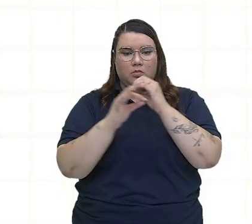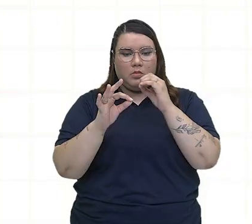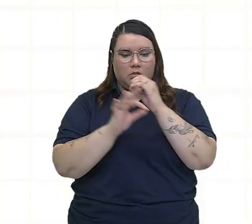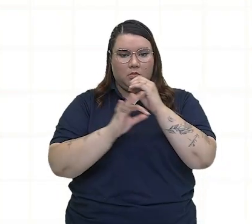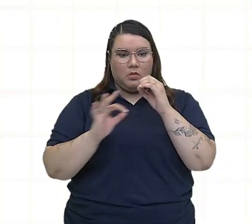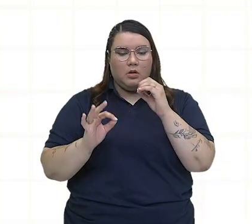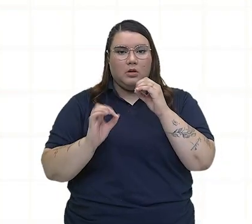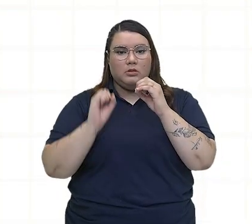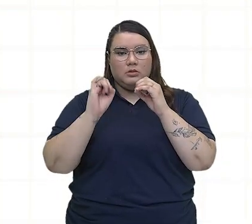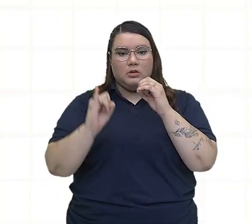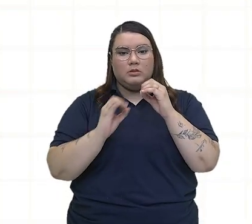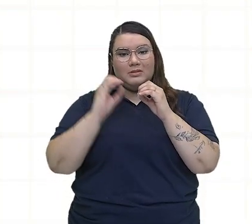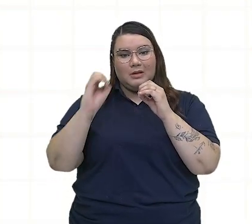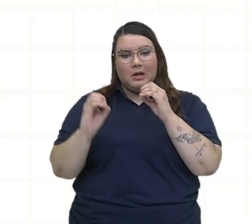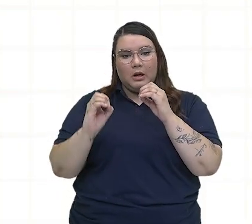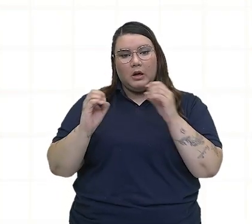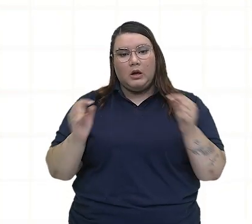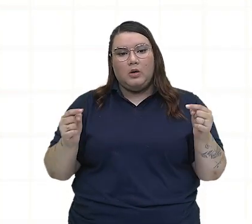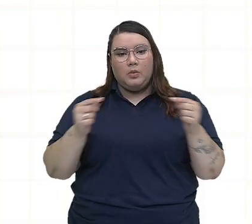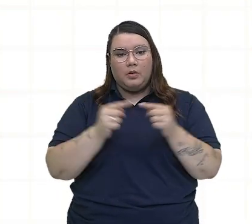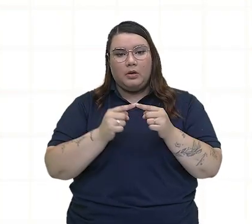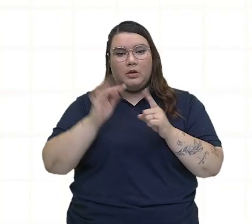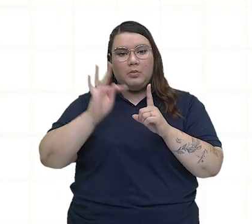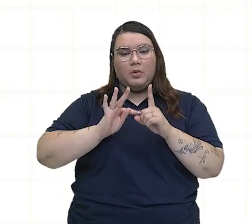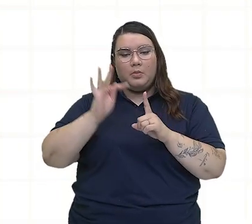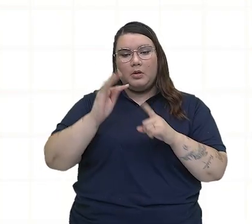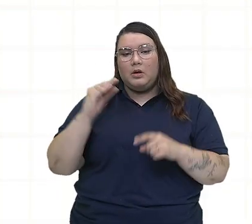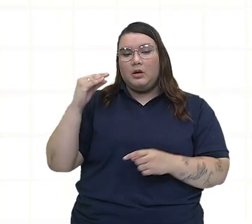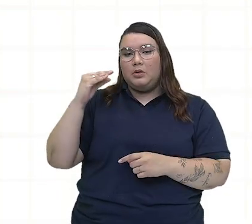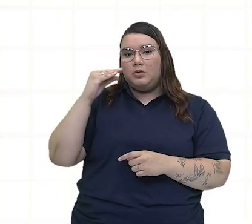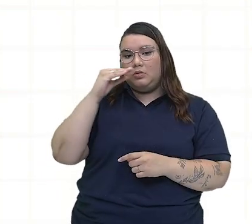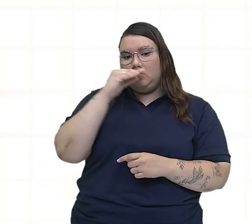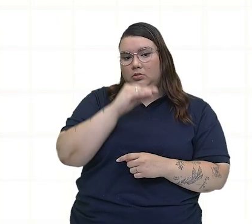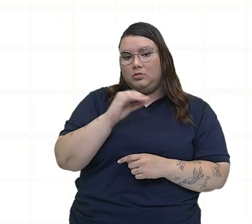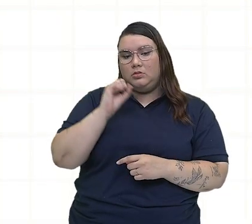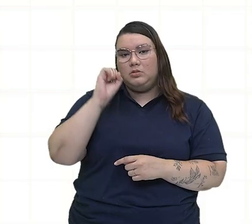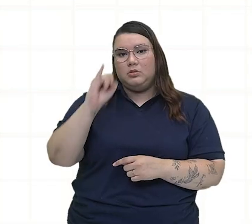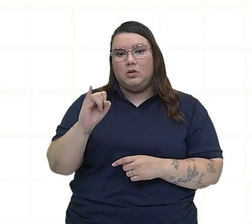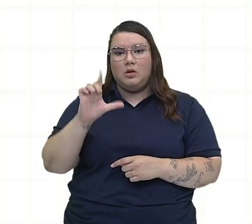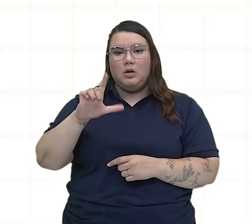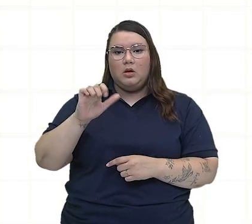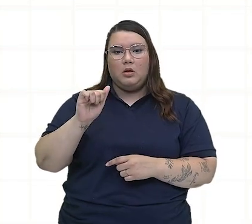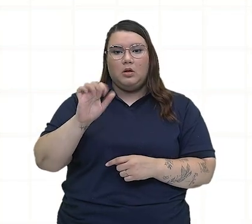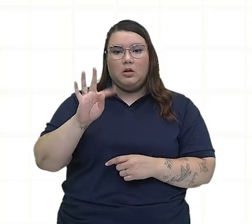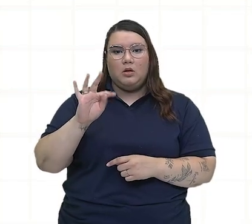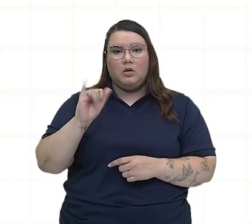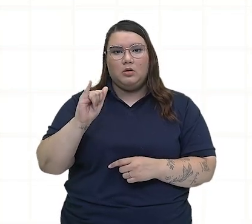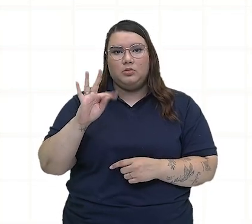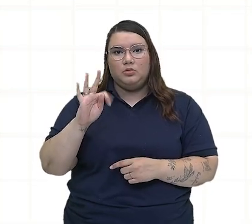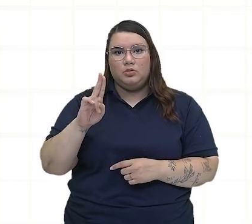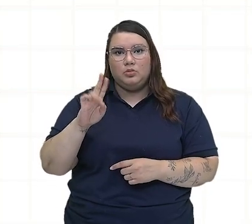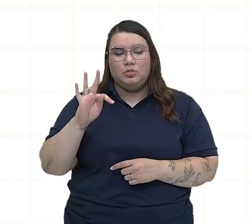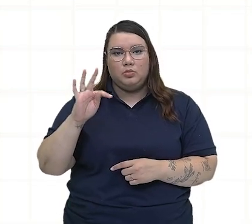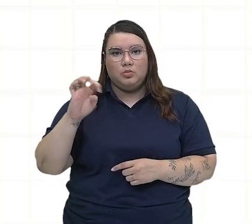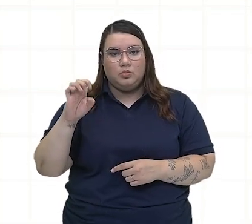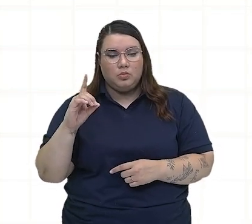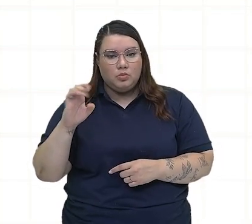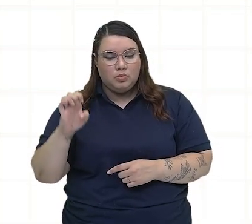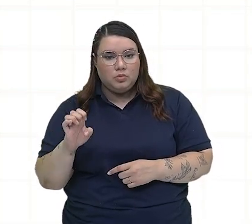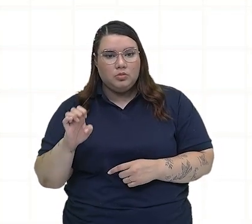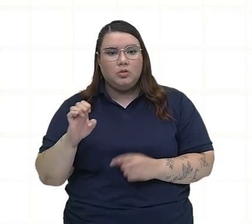mais baixa, são temperaturas mais quentes. Conforme a minha latitude aumenta, a